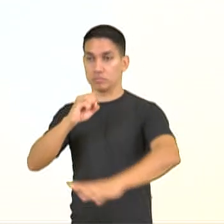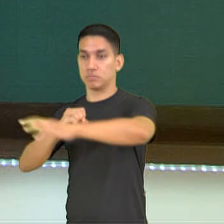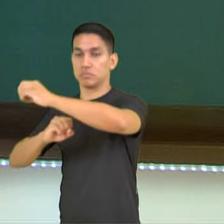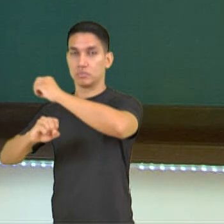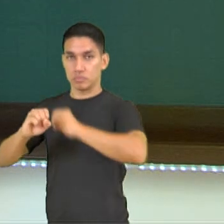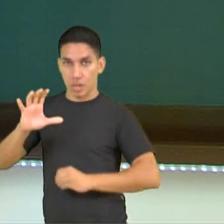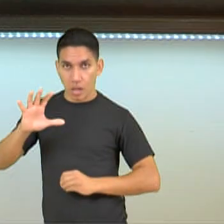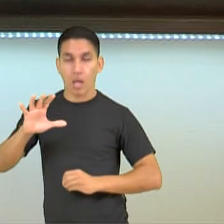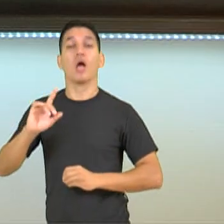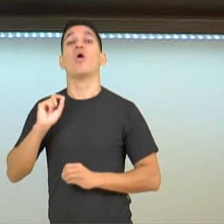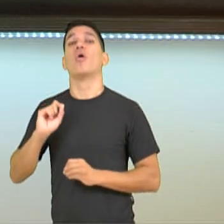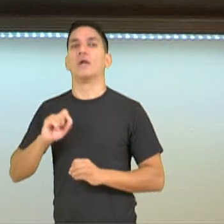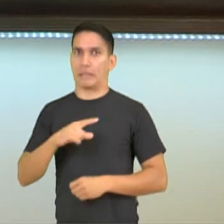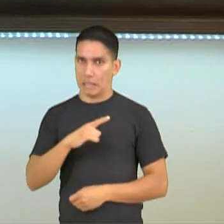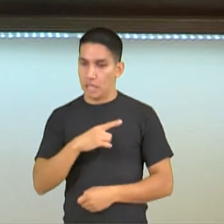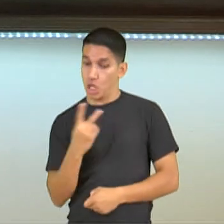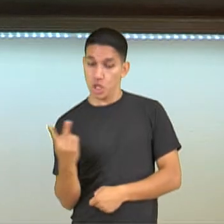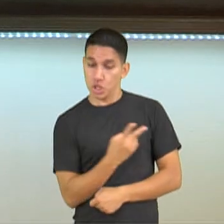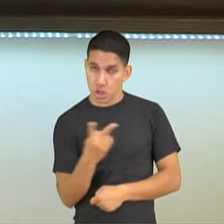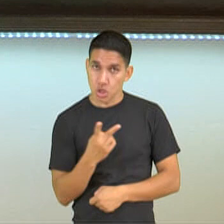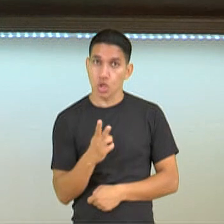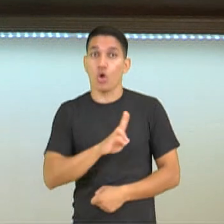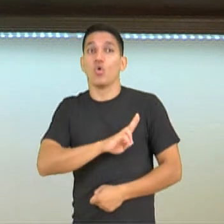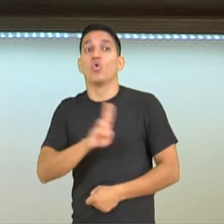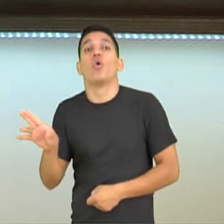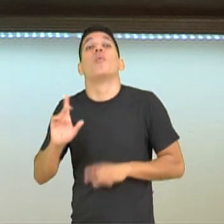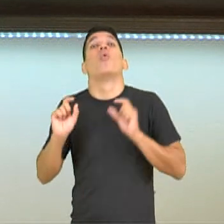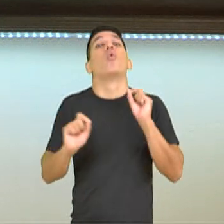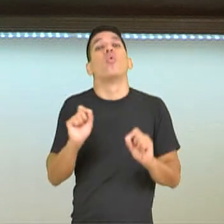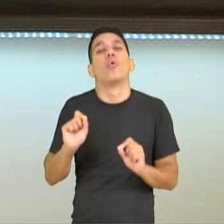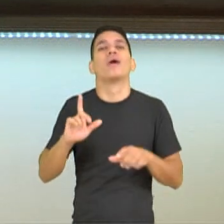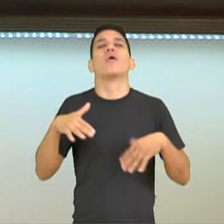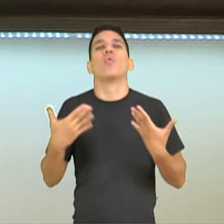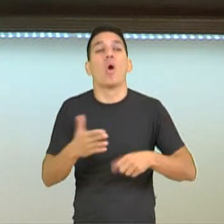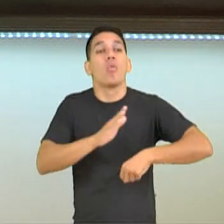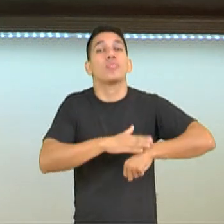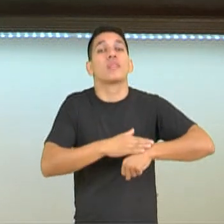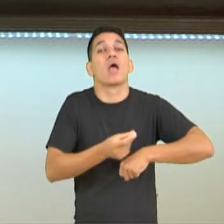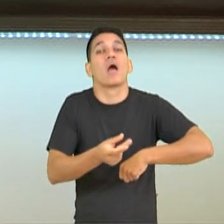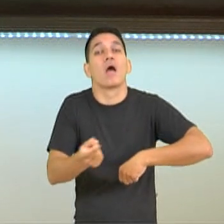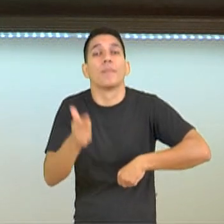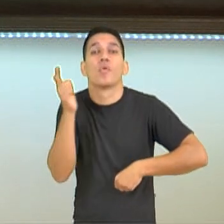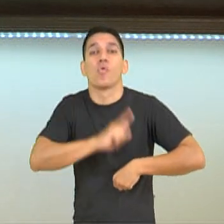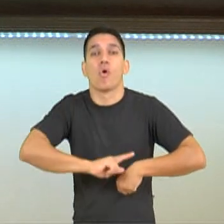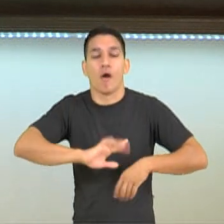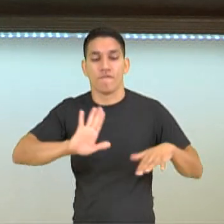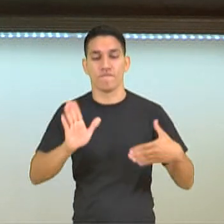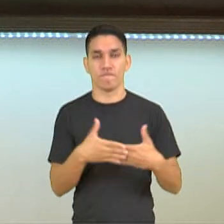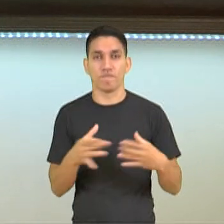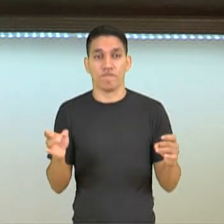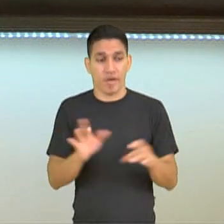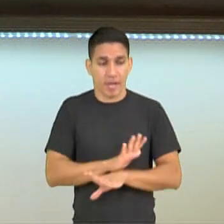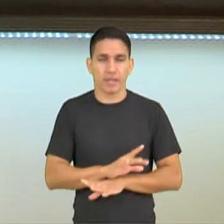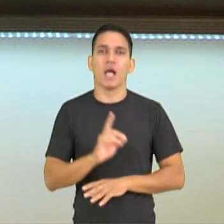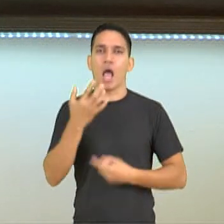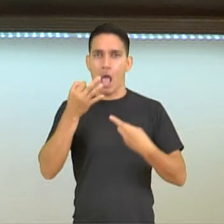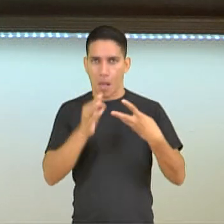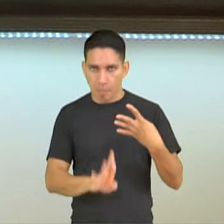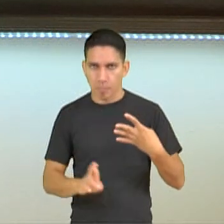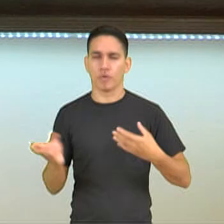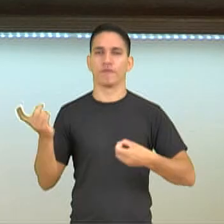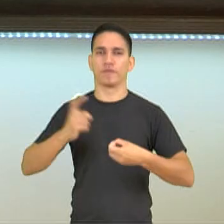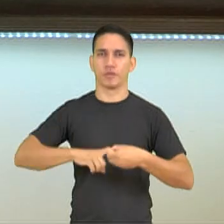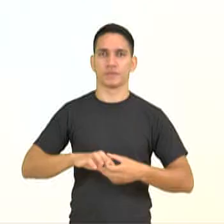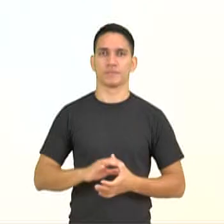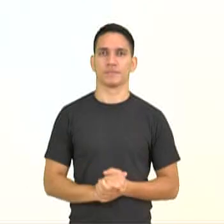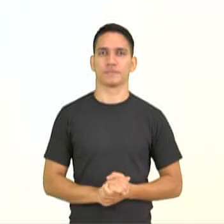movimentos que nós falamos e o tempo que cada um deles dura aí para fazer as suas voltas completas. Respondam e nós já